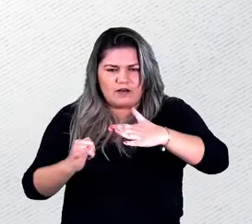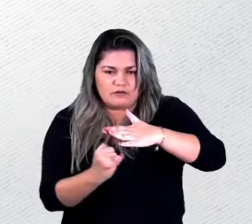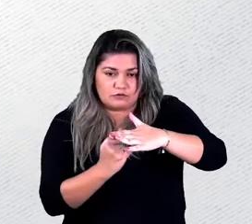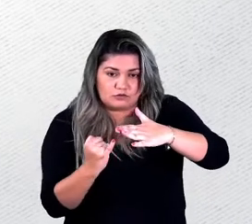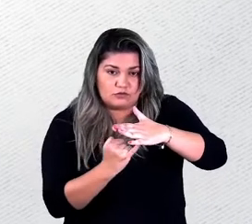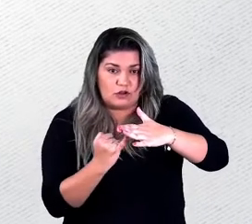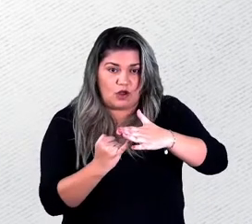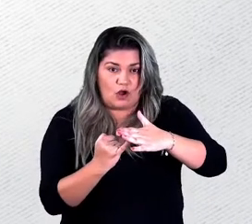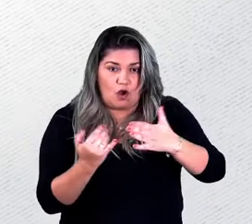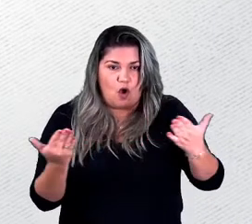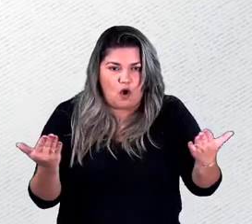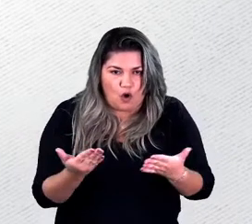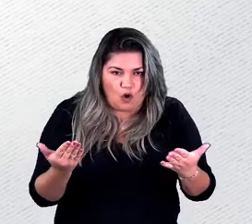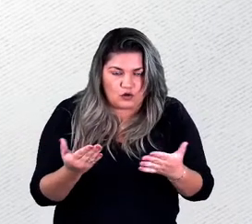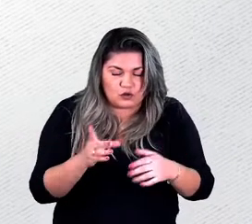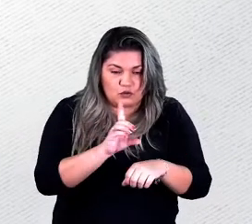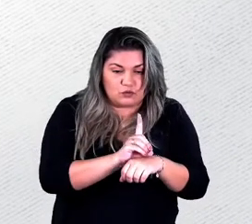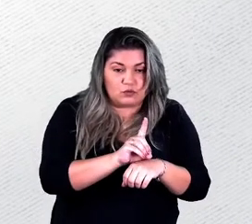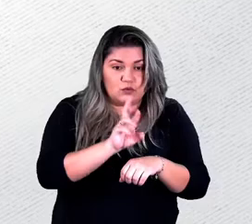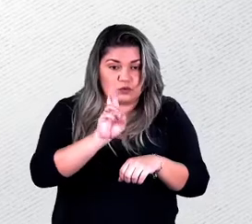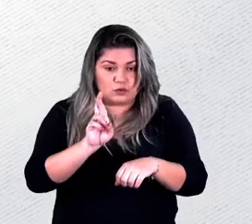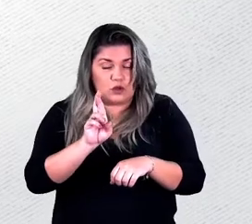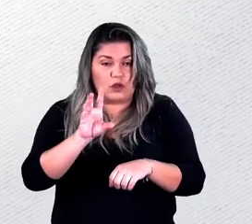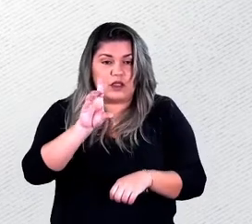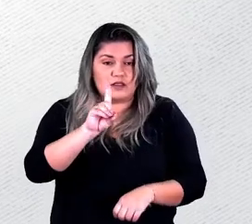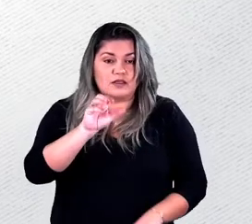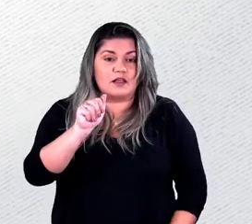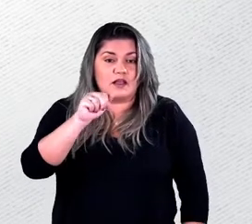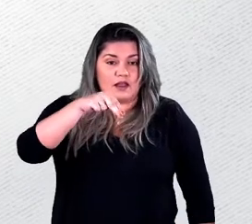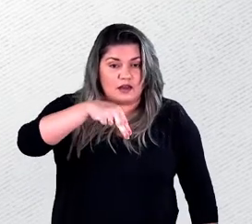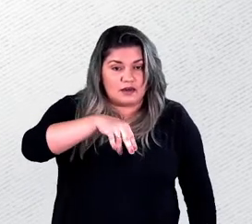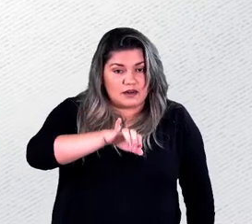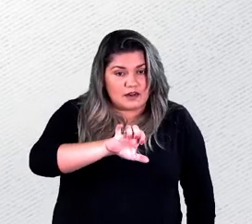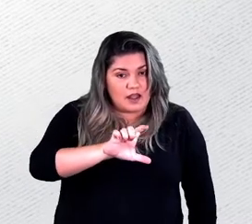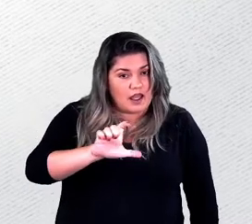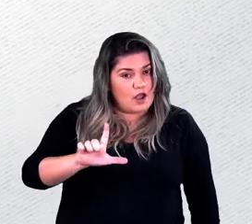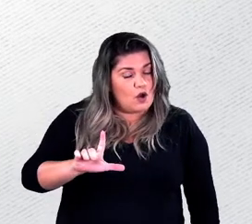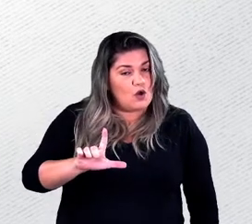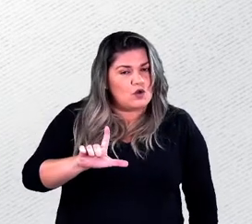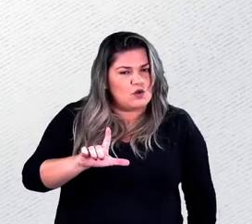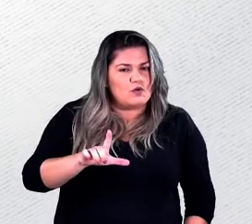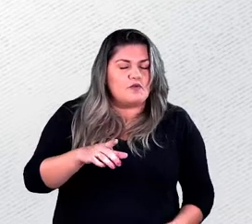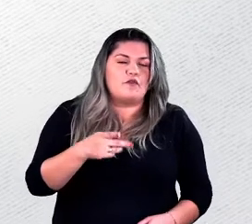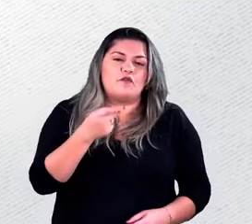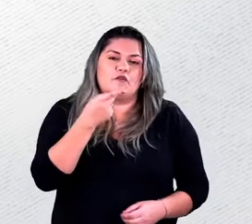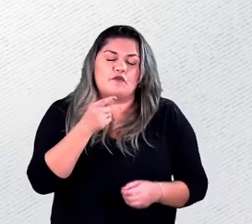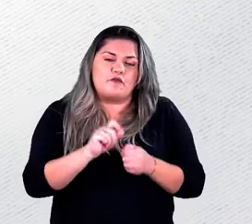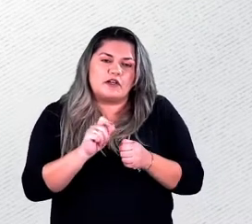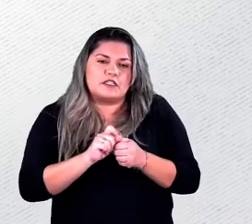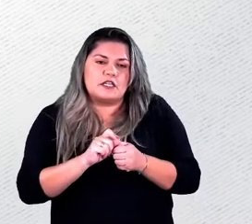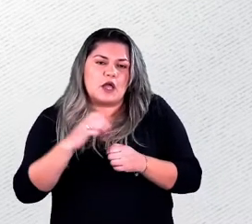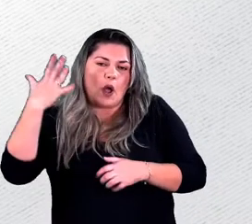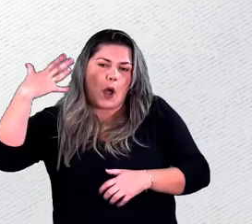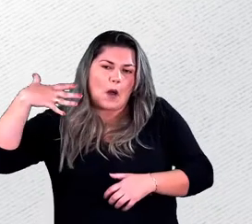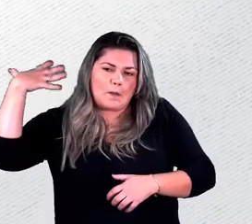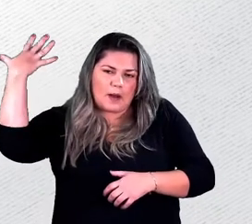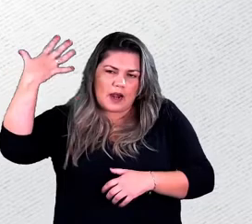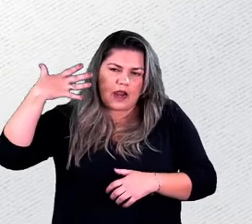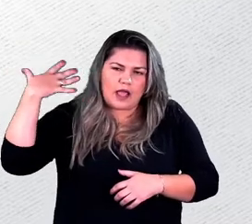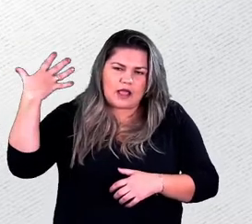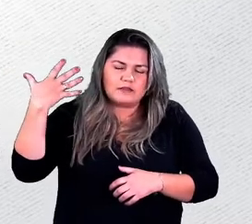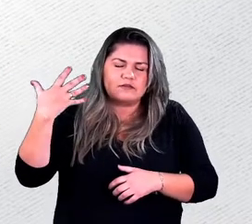é o doutor Daniel nos presenteará com a palestra atualidades em processo de insolvência